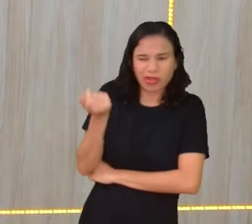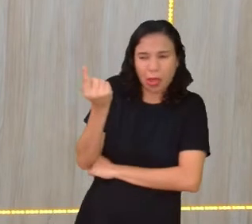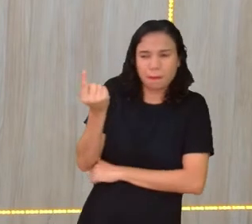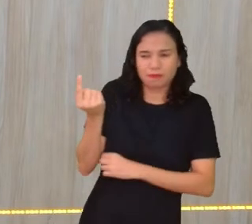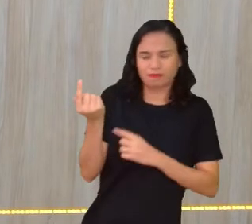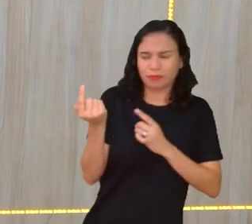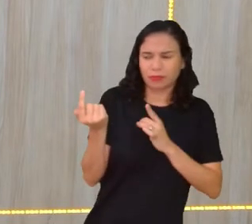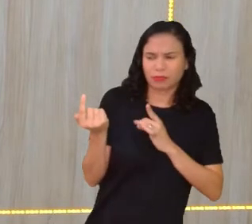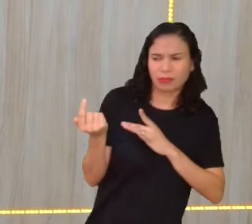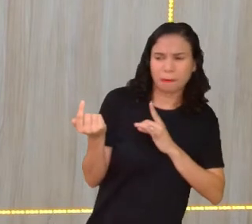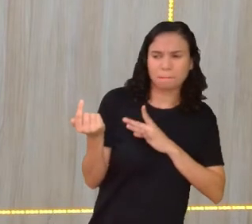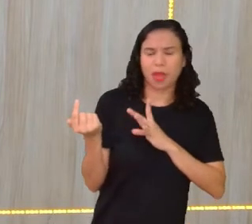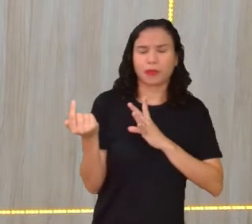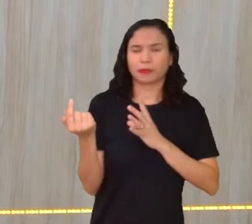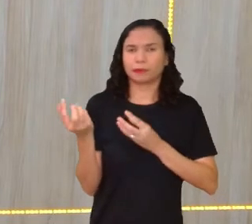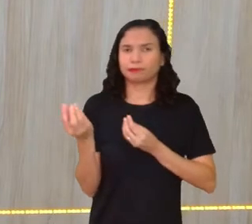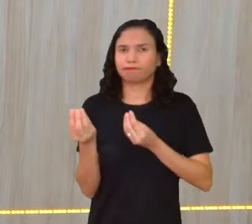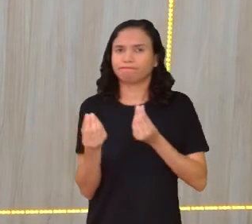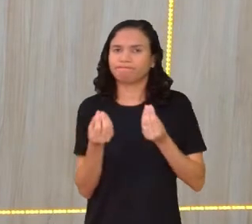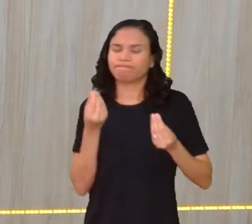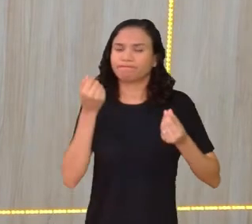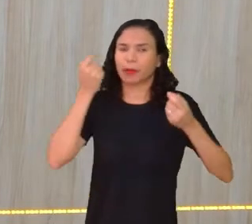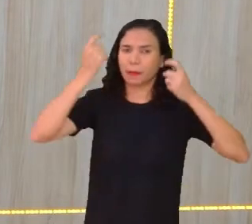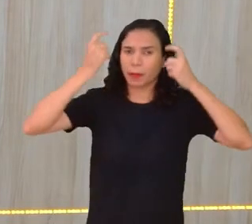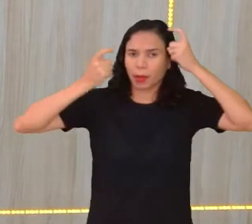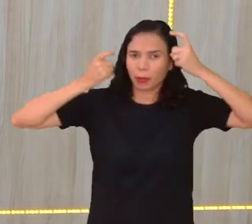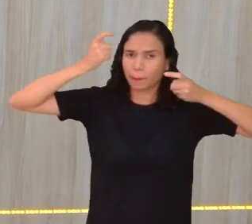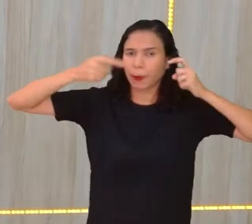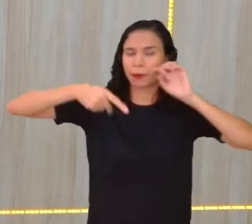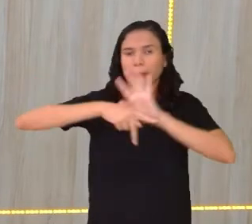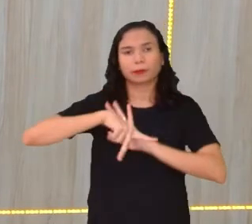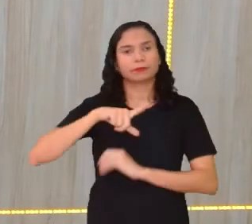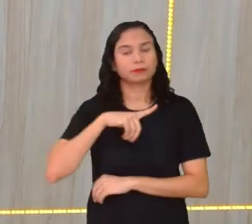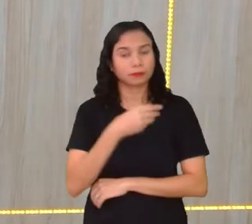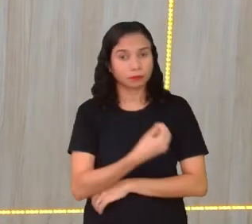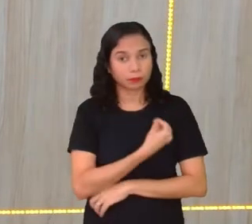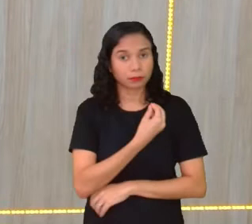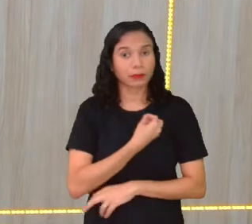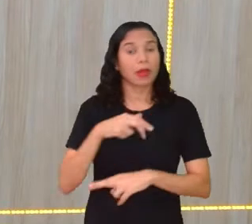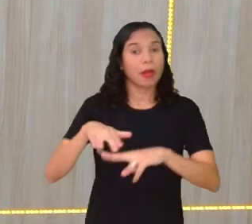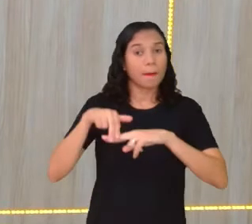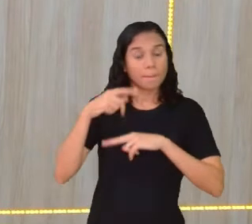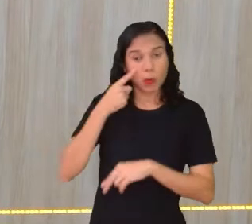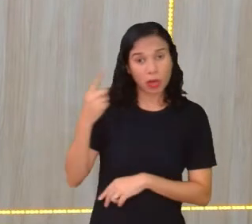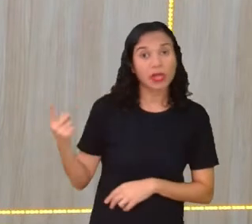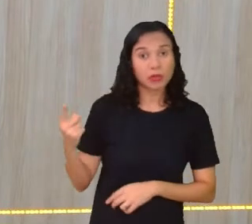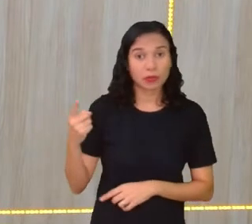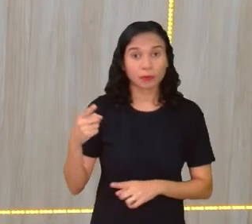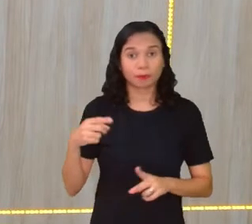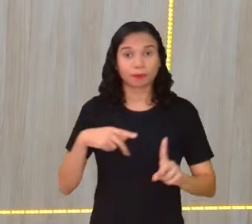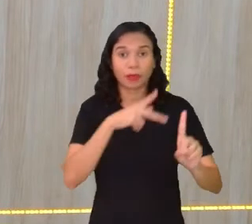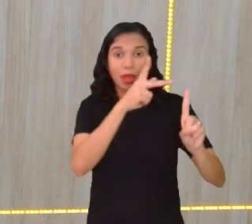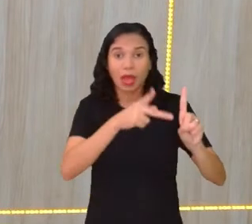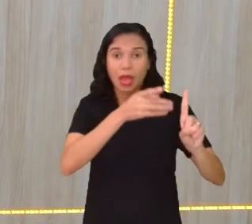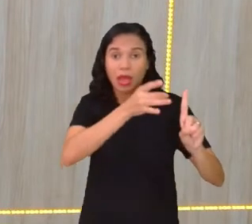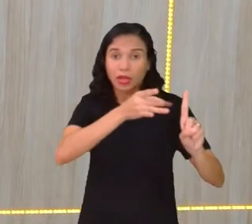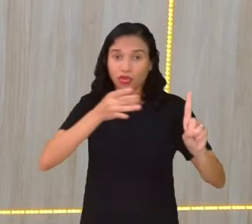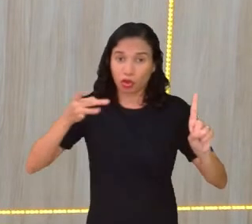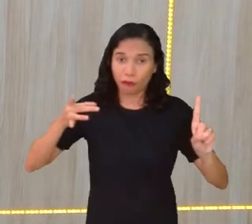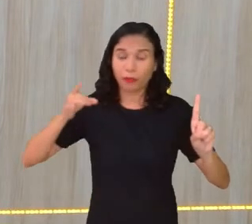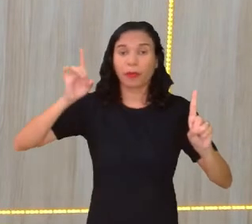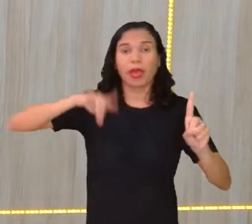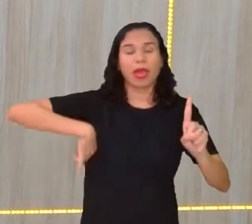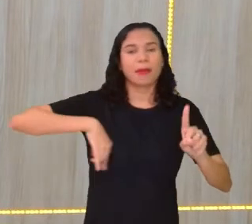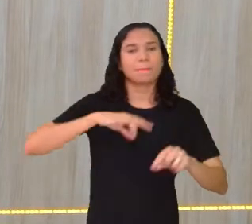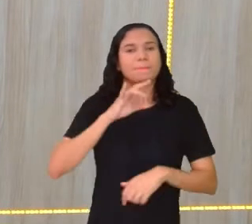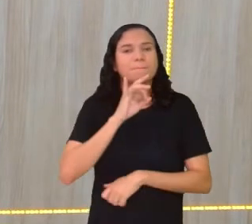nos causa assim preocupação. Então, nesse sentido, a xenofobia, ela é um medo,